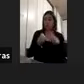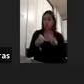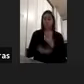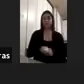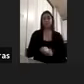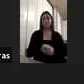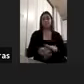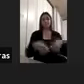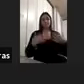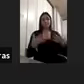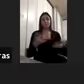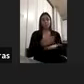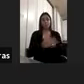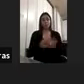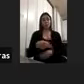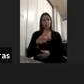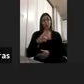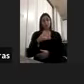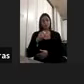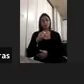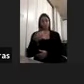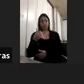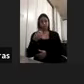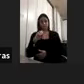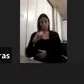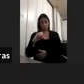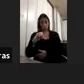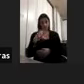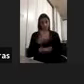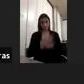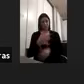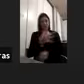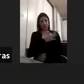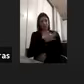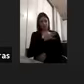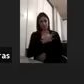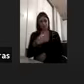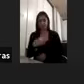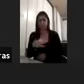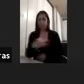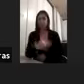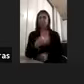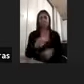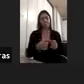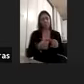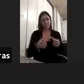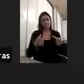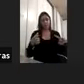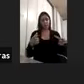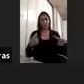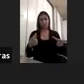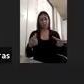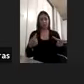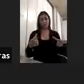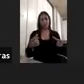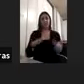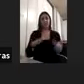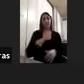em 2019, né? Aí as dores começou e cada vez vinham aumentando. Quando foi em maio